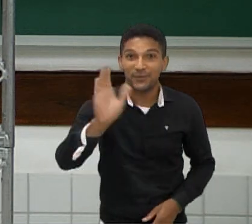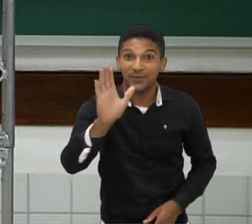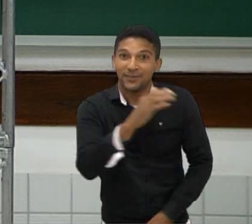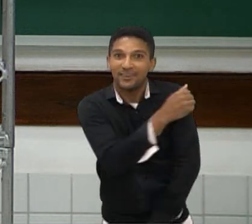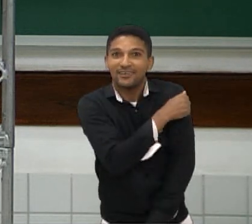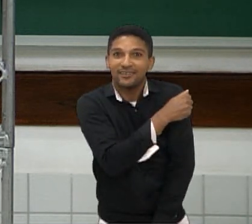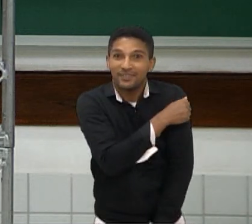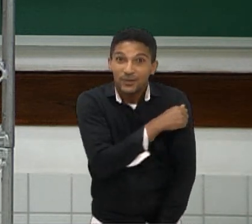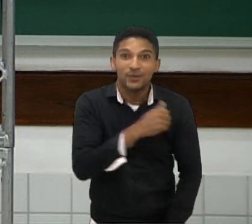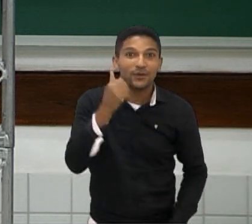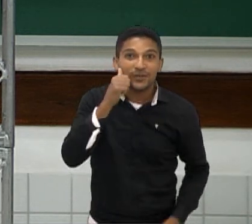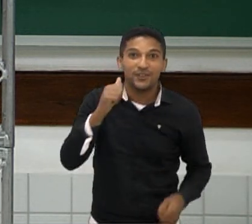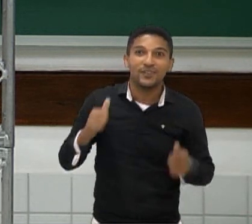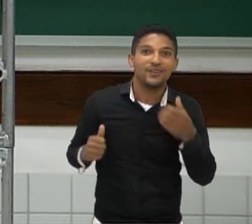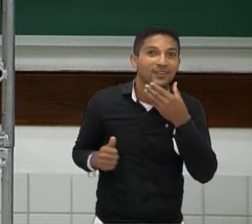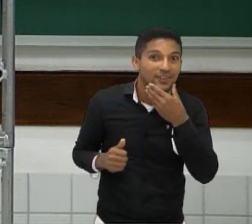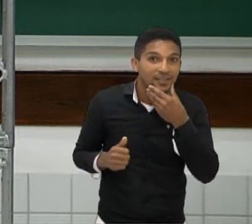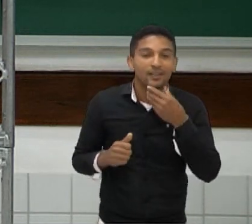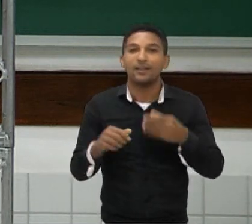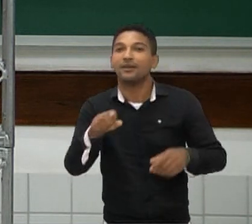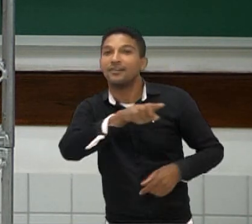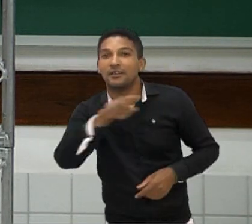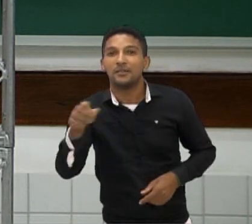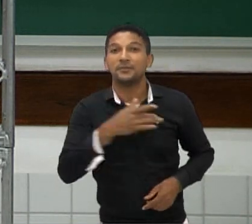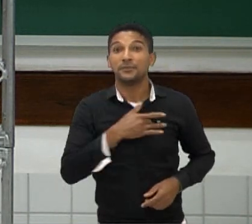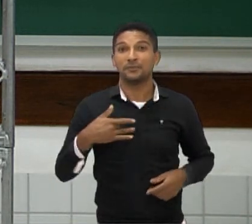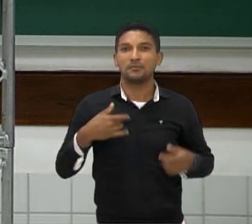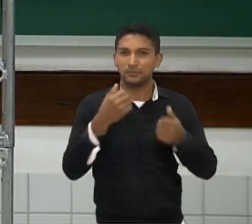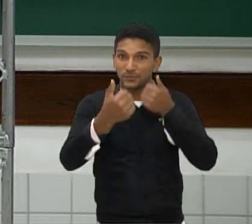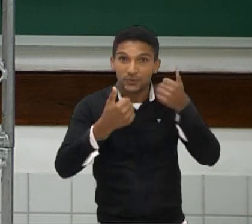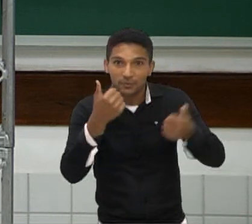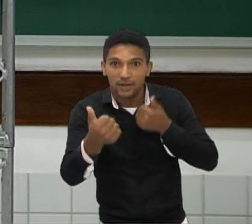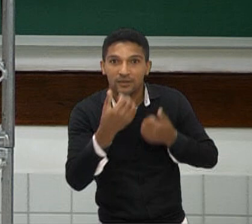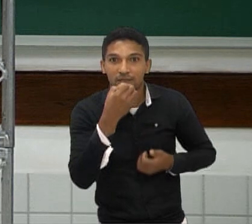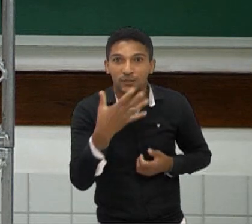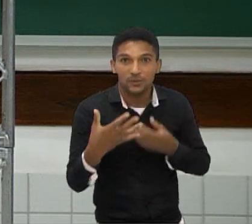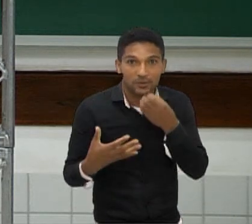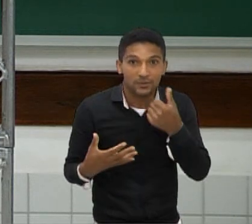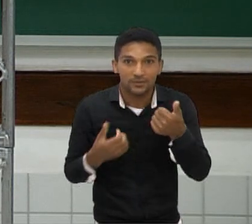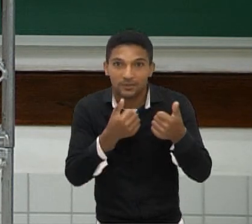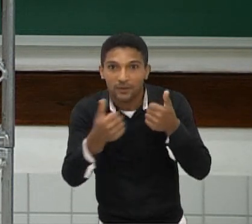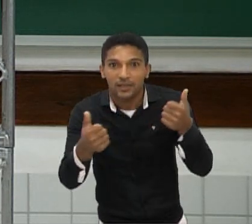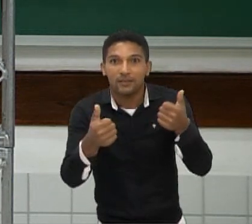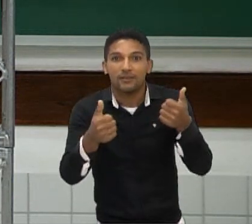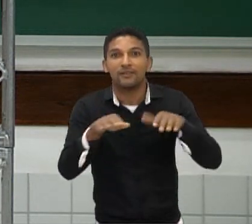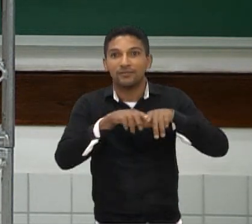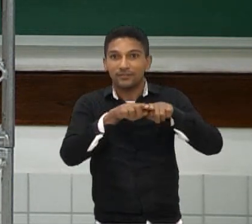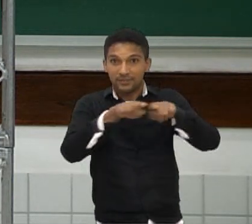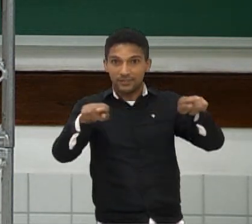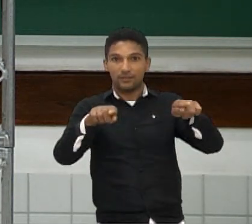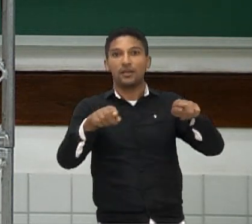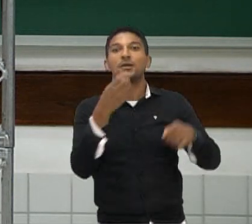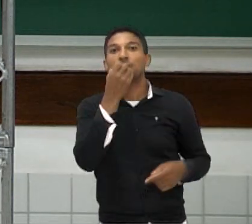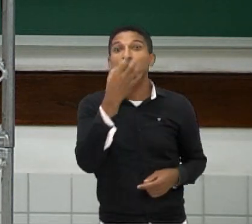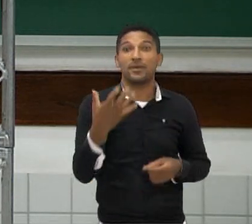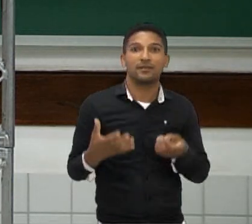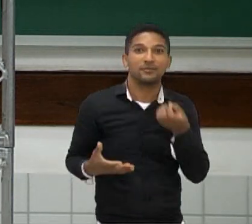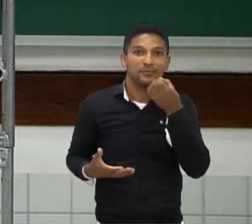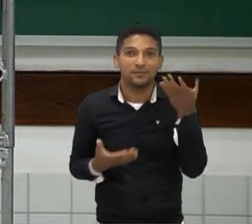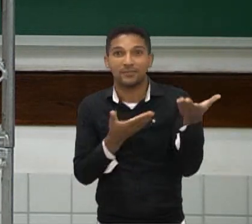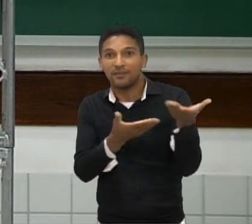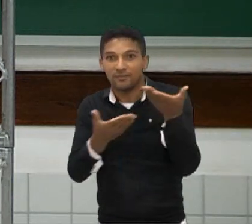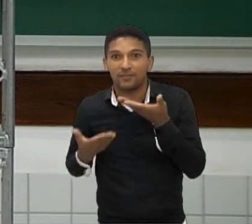chicos y chicas, ¿cómo están? ¿Todo bien? ¿Todo bien con todos? Sean bienvenidos aqui a